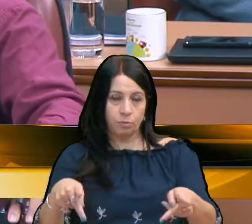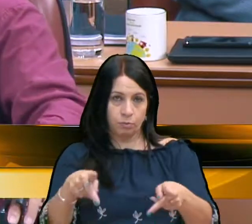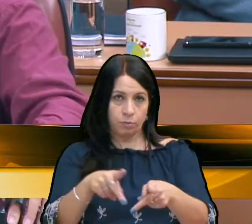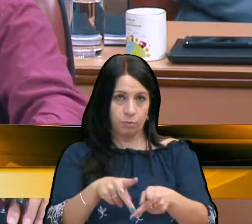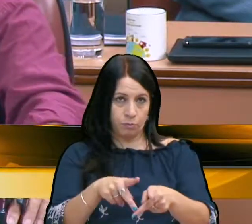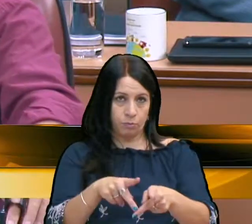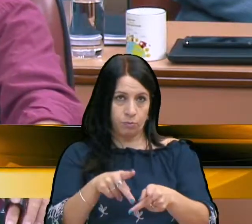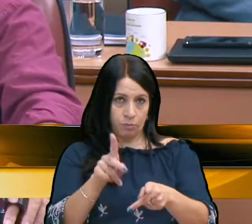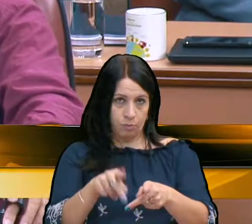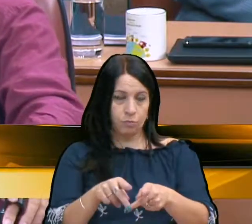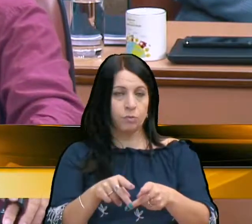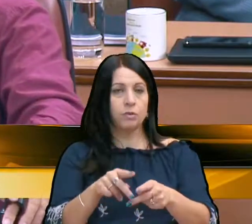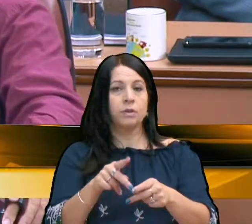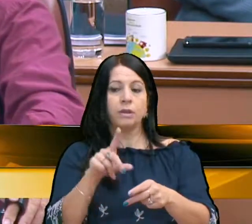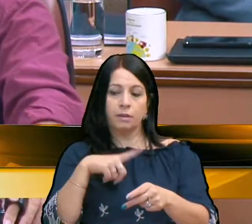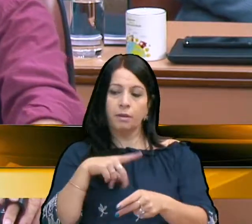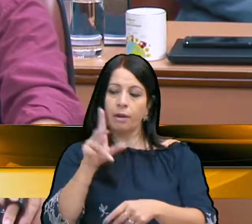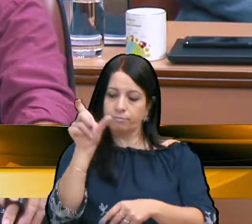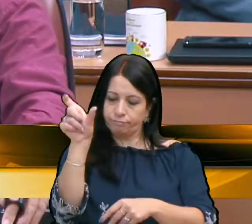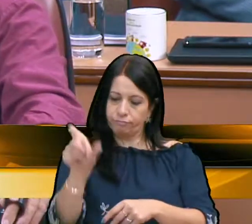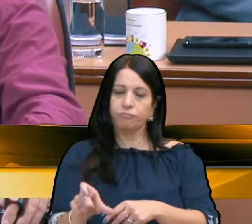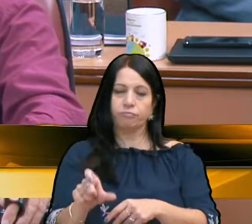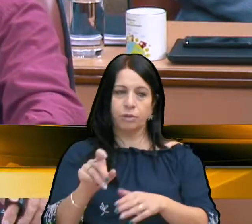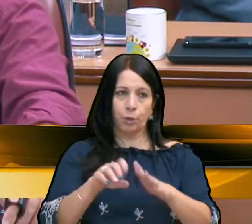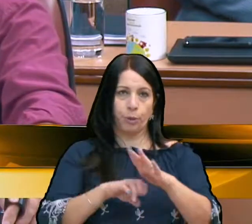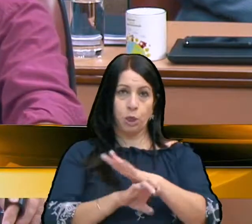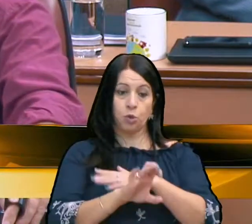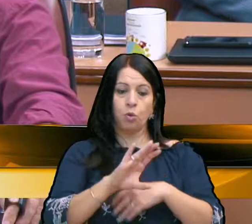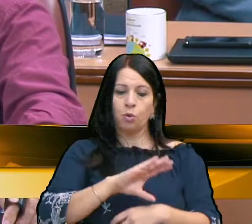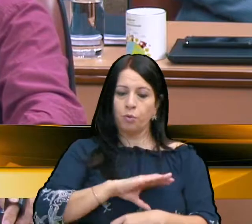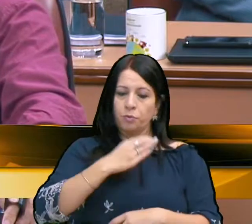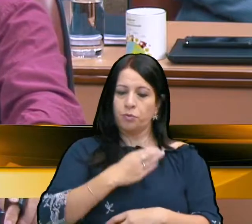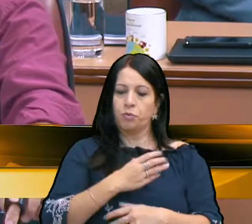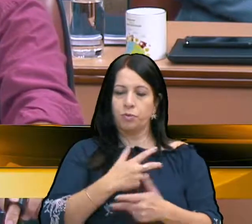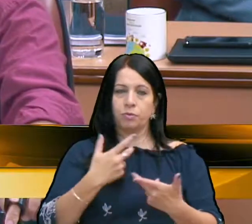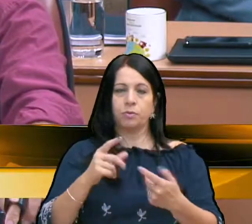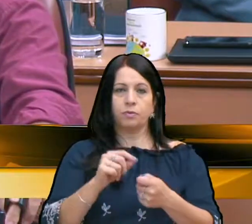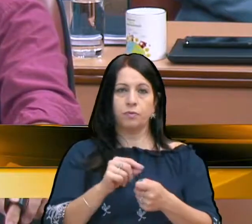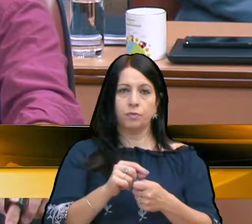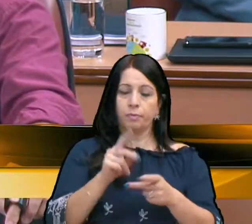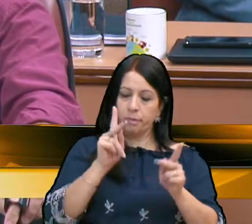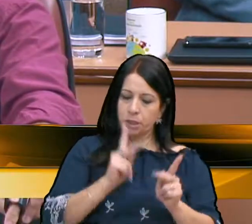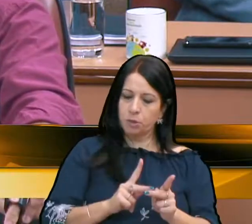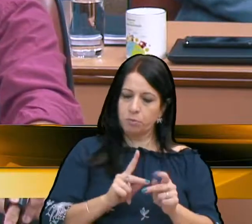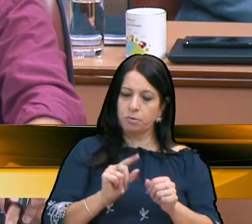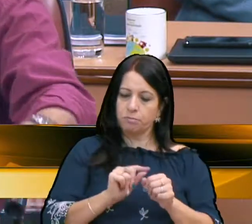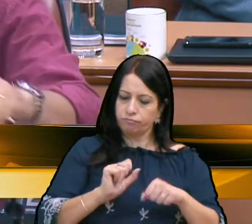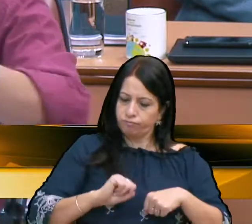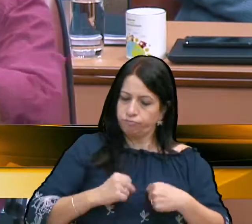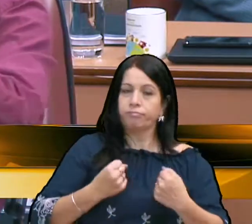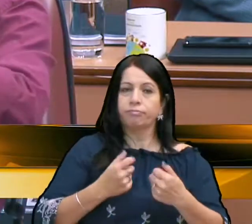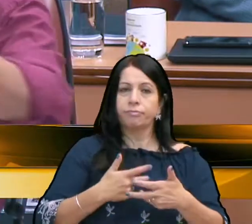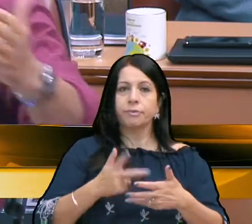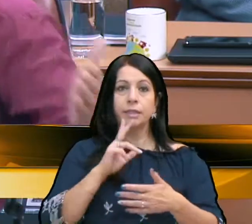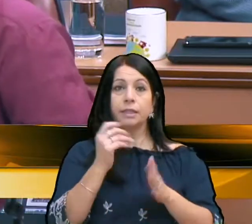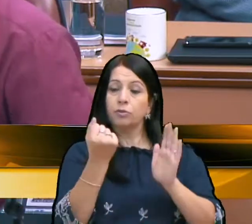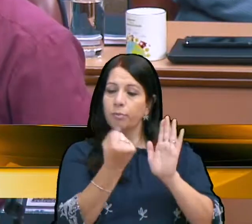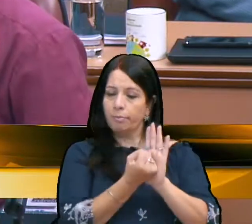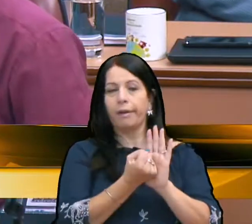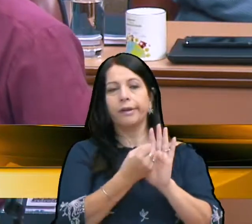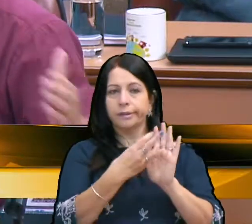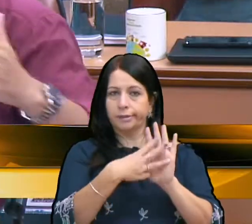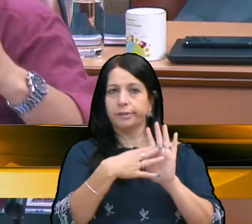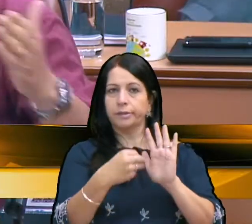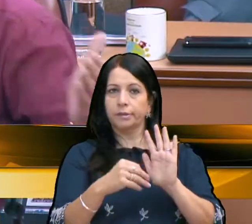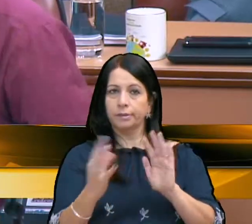temos sim a figura de Furlim, empreendedor corajoso, arrojado, pessoa determinada, que deixa um legado de